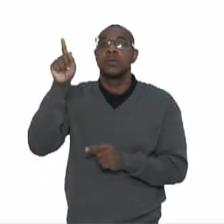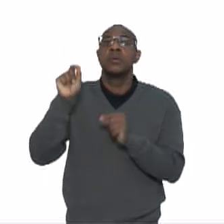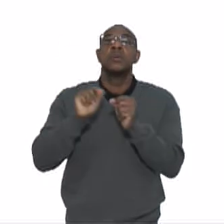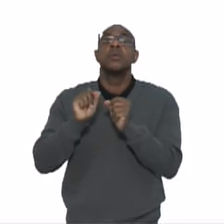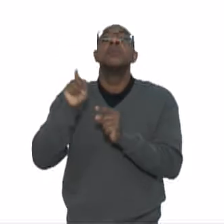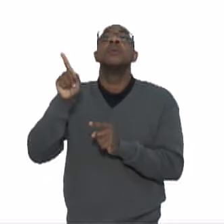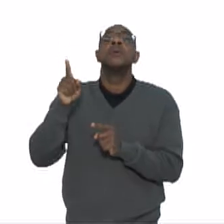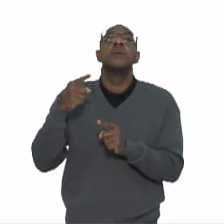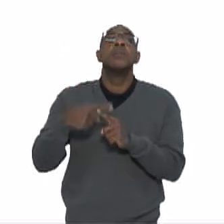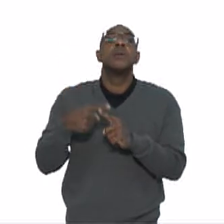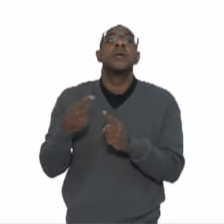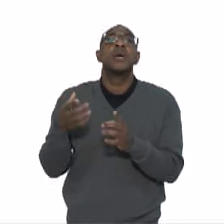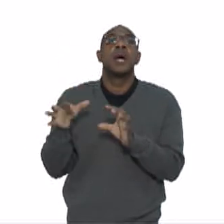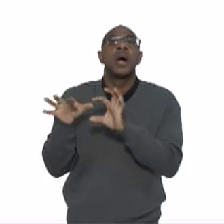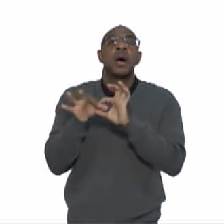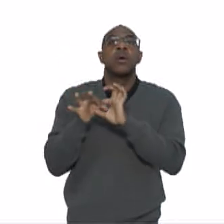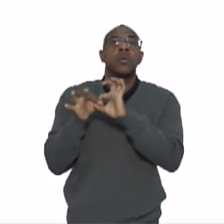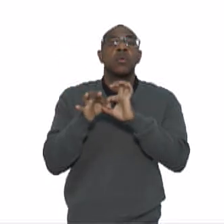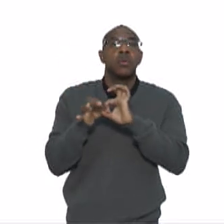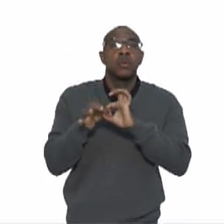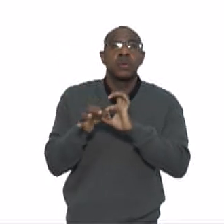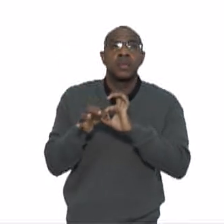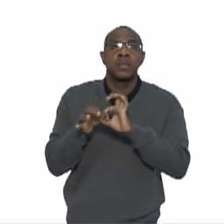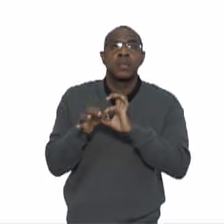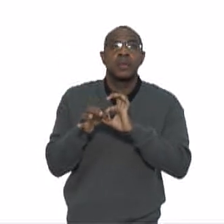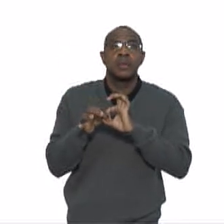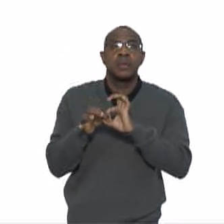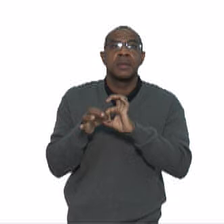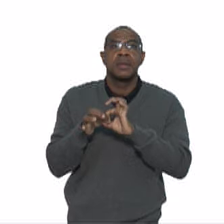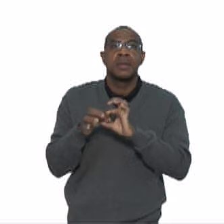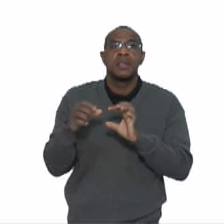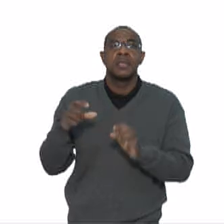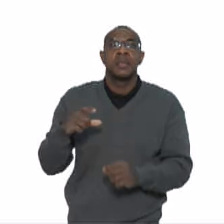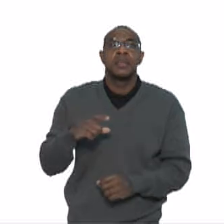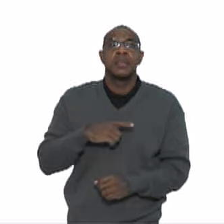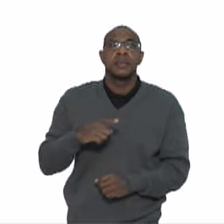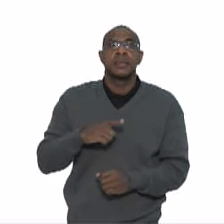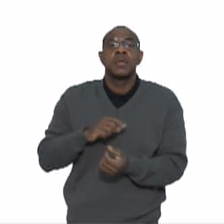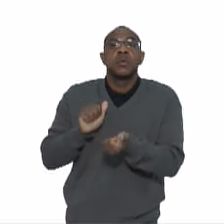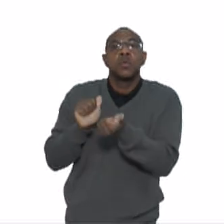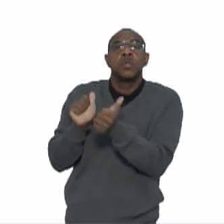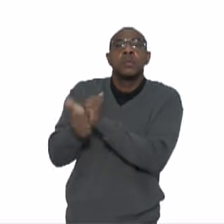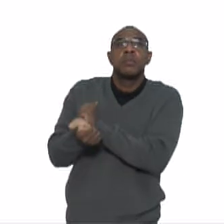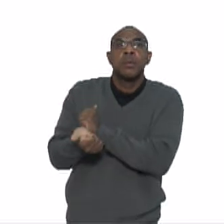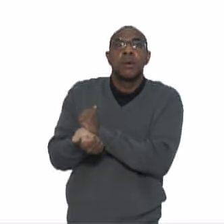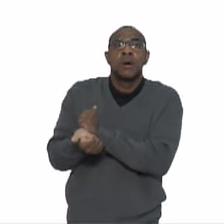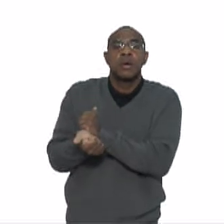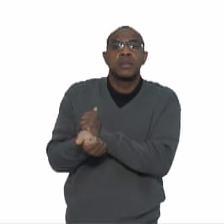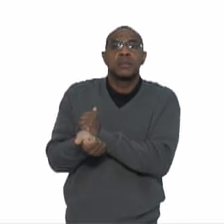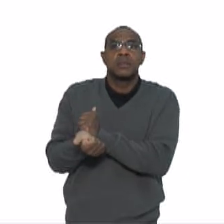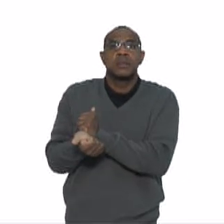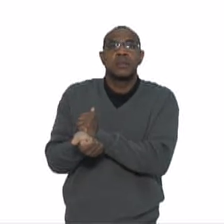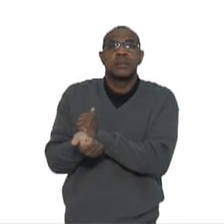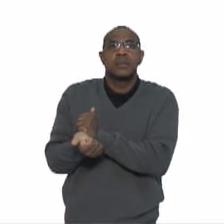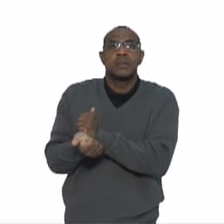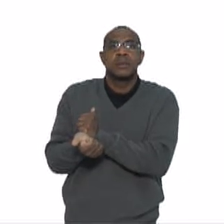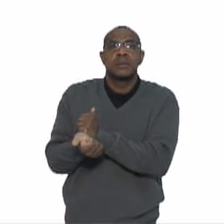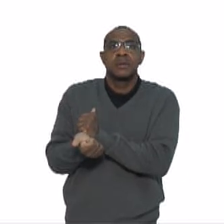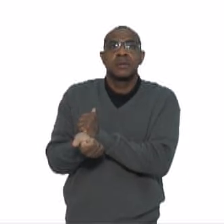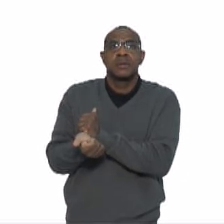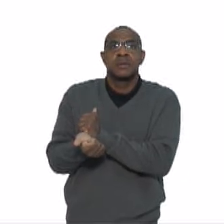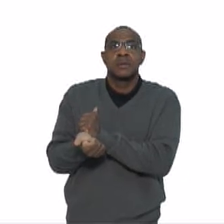essa união? Já seja o tênis, um dos esportes, a Fórmula 1, um